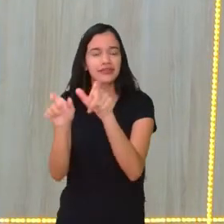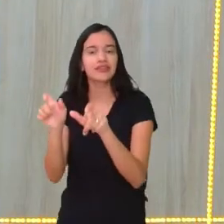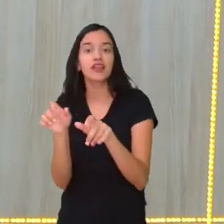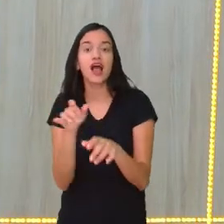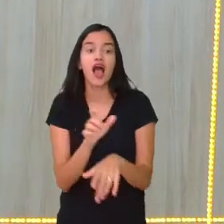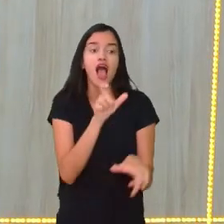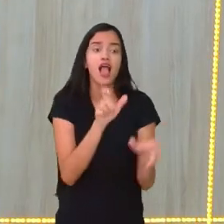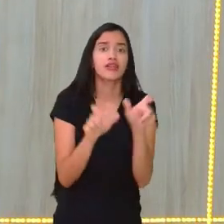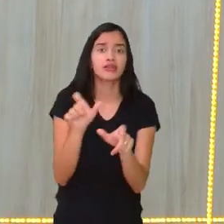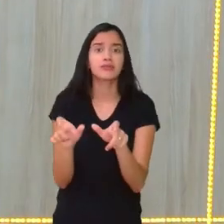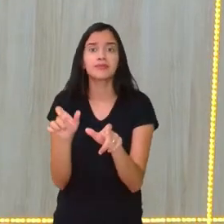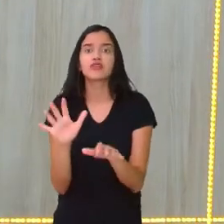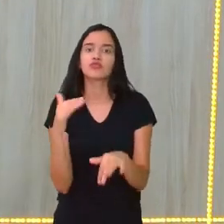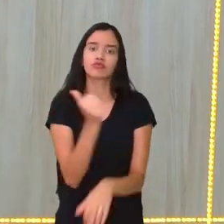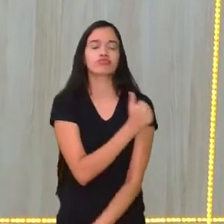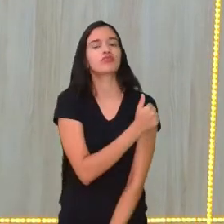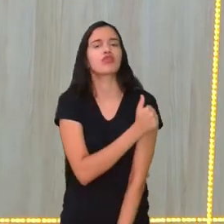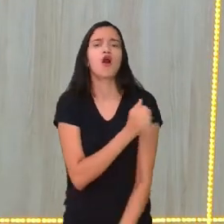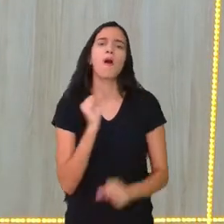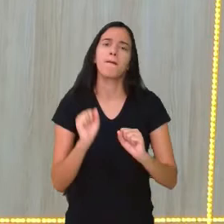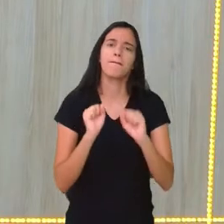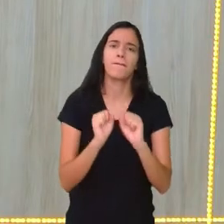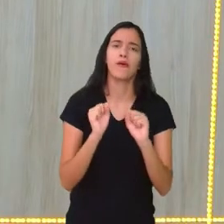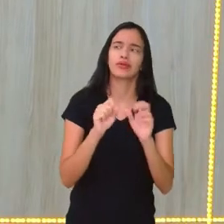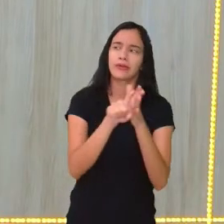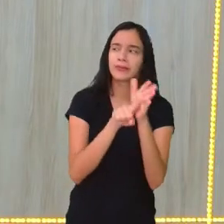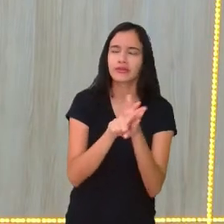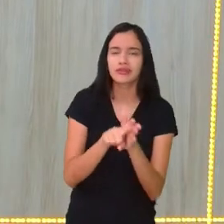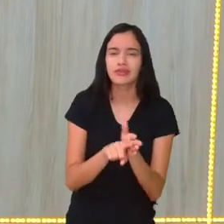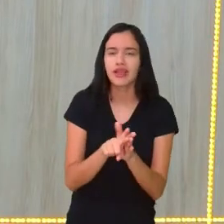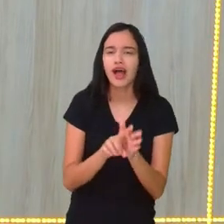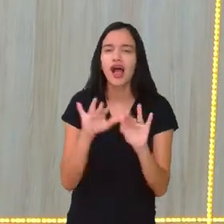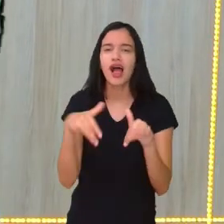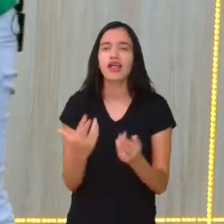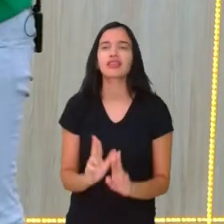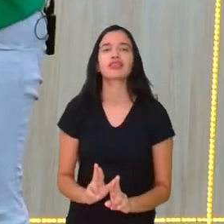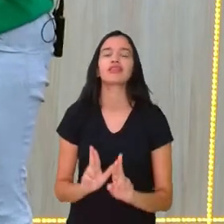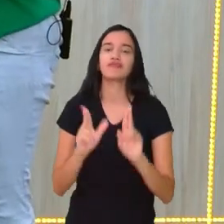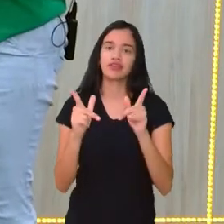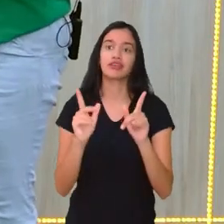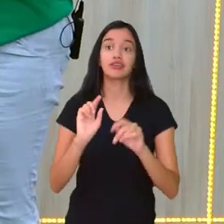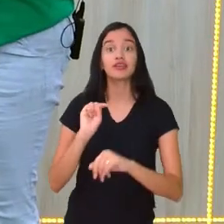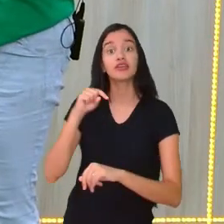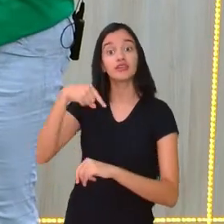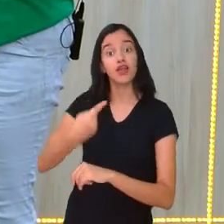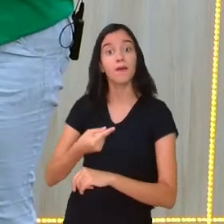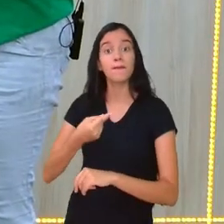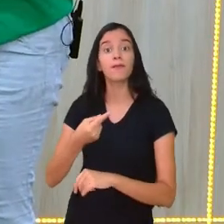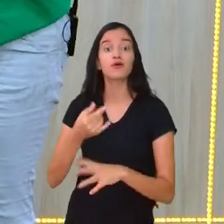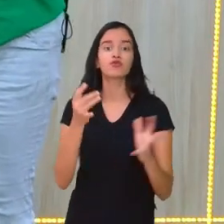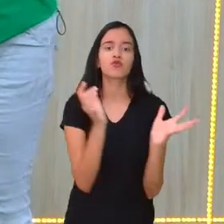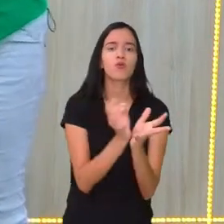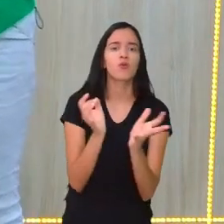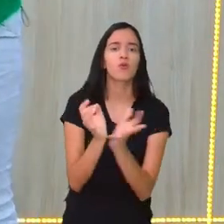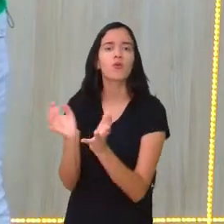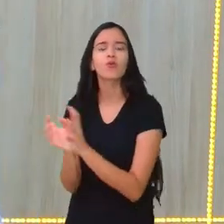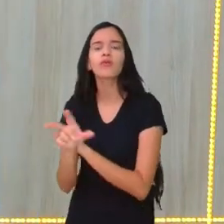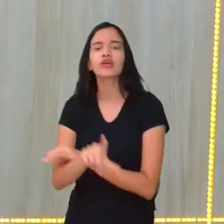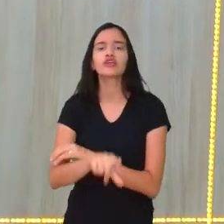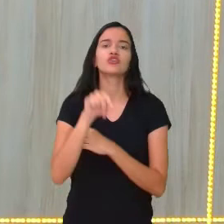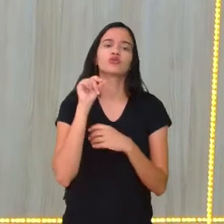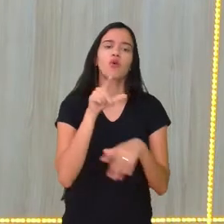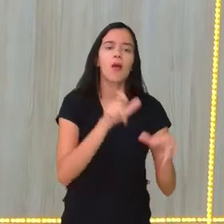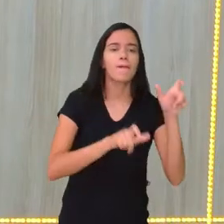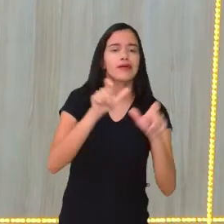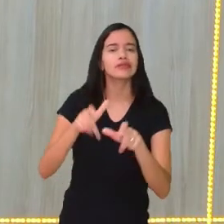Então, cada pessoa, cada estudante pode pesquisar um personagem diferente, né? E depois juntar uma turma, escolher os personagens